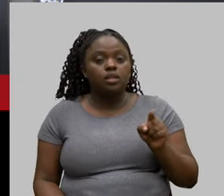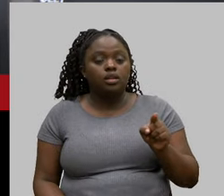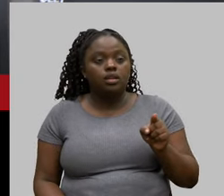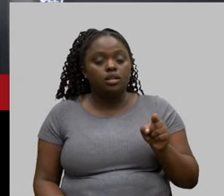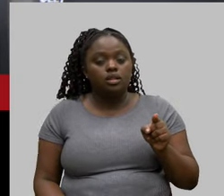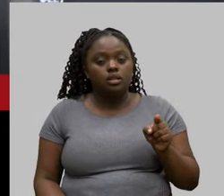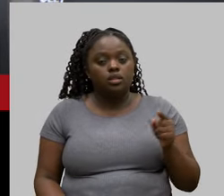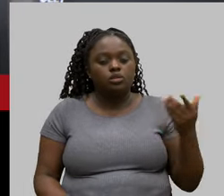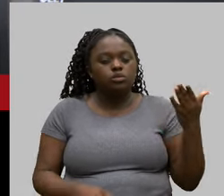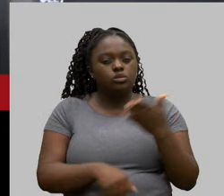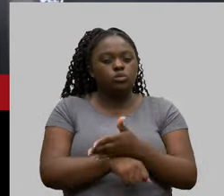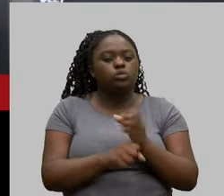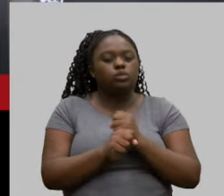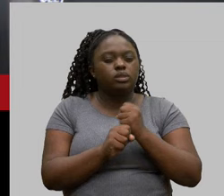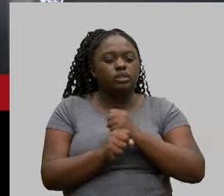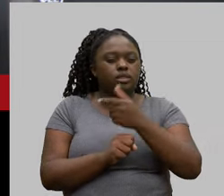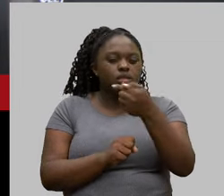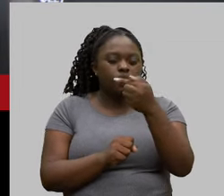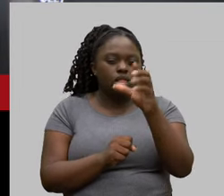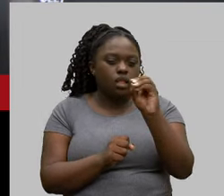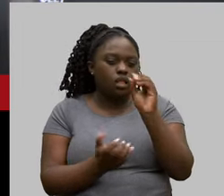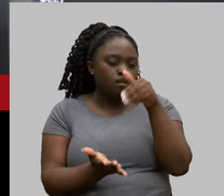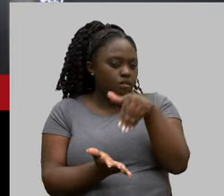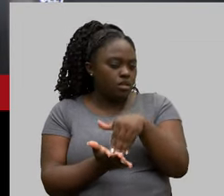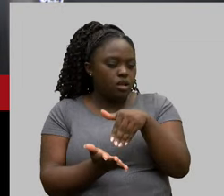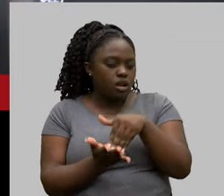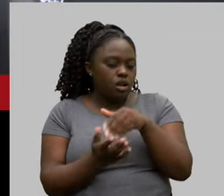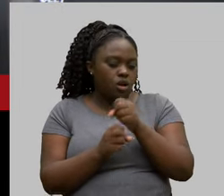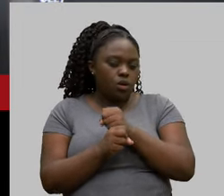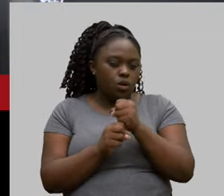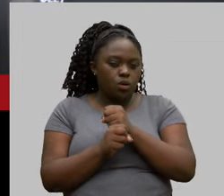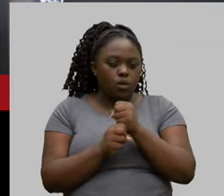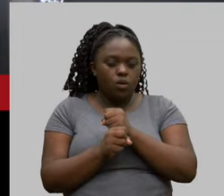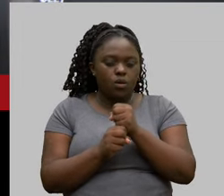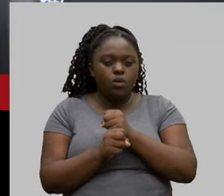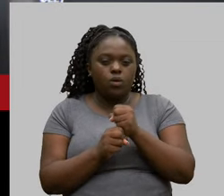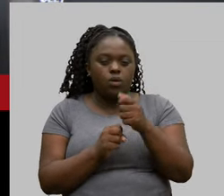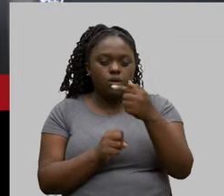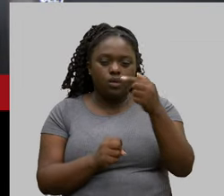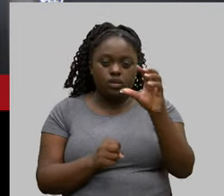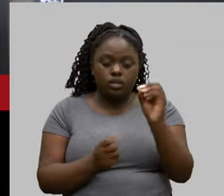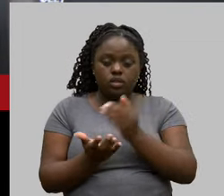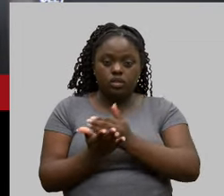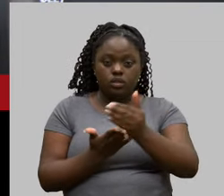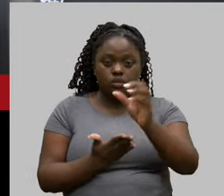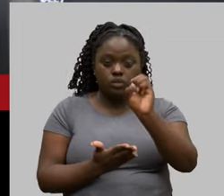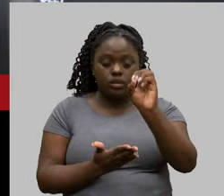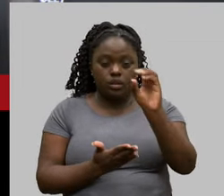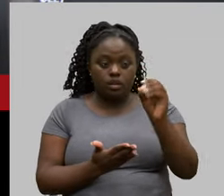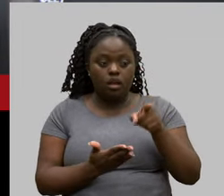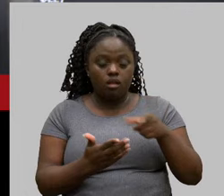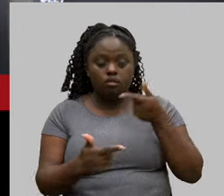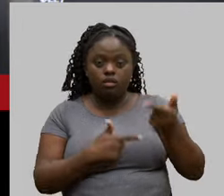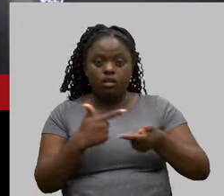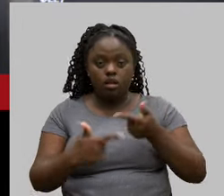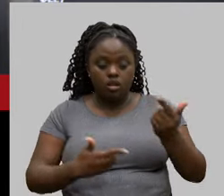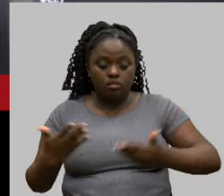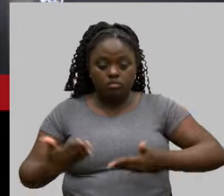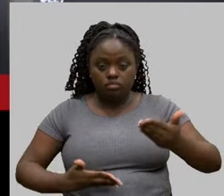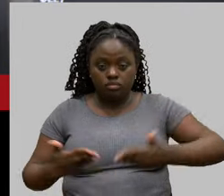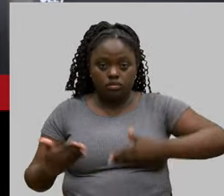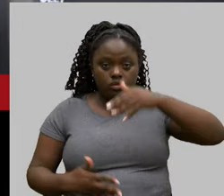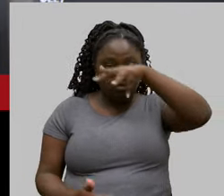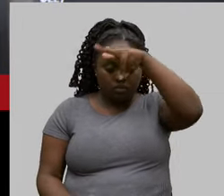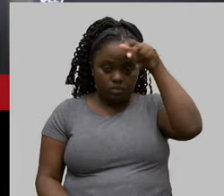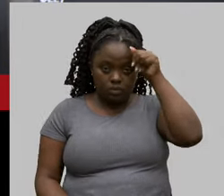na década de 70 final dos anos 70 início dos anos 80 no serviço público e isso para mim é muito importante pra gente conseguir enxergar